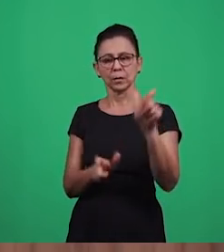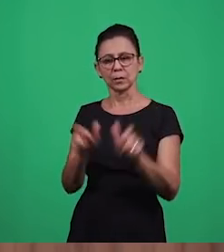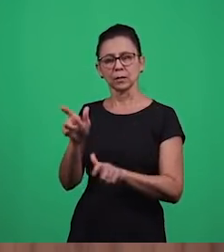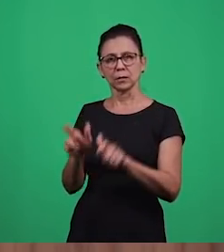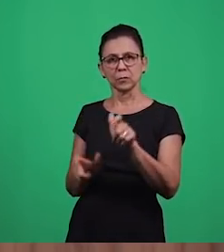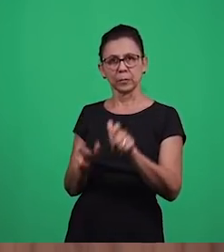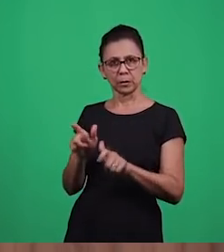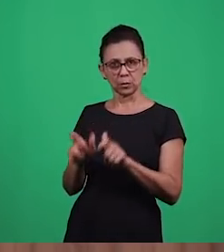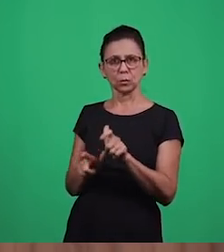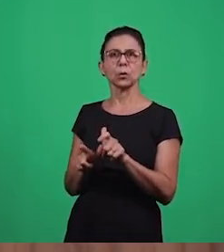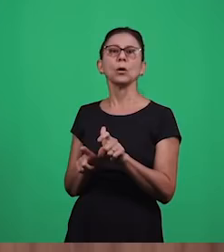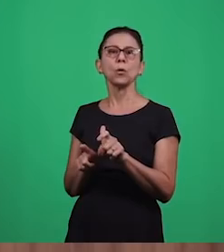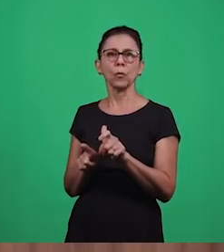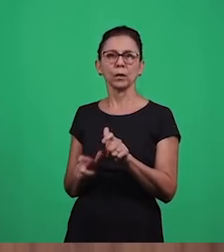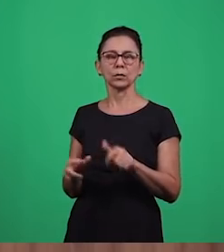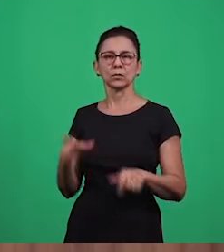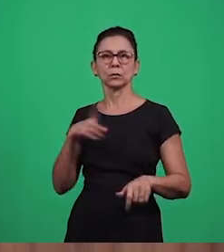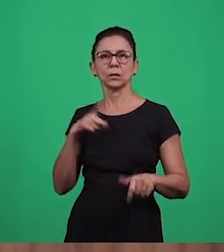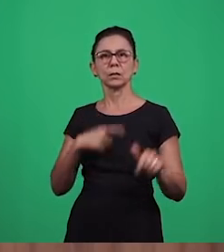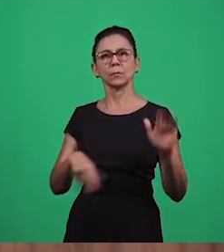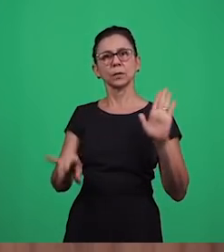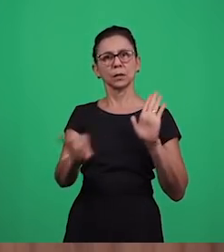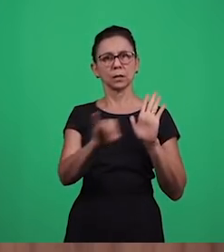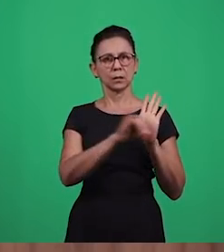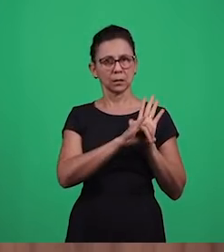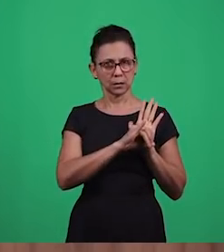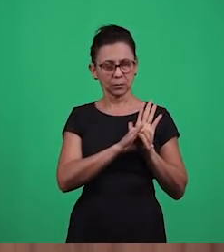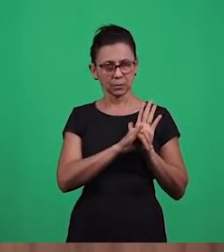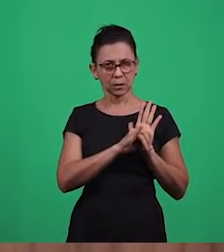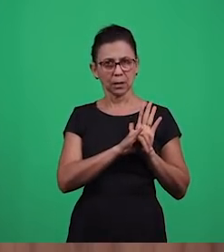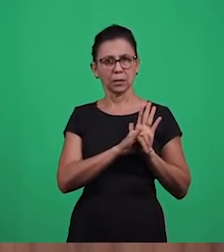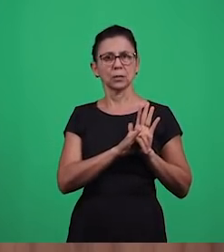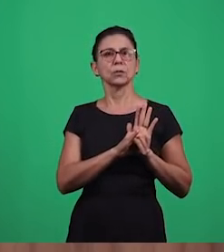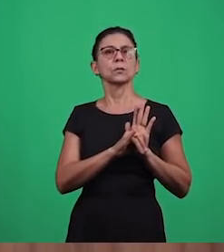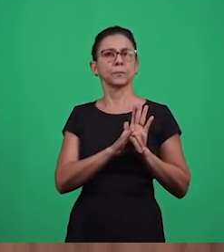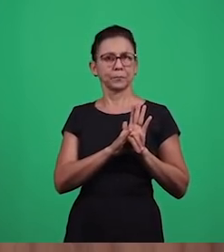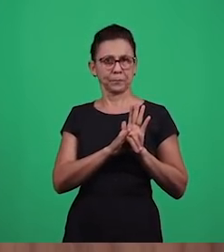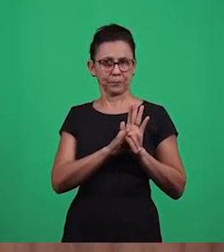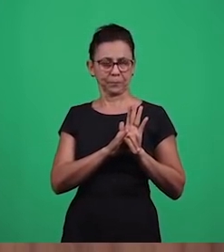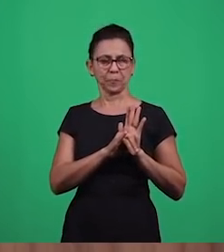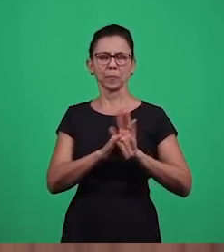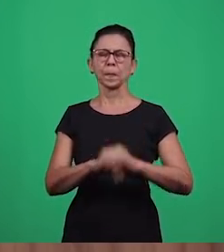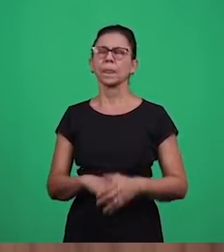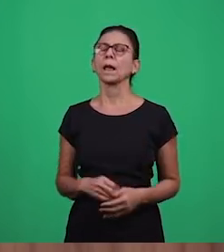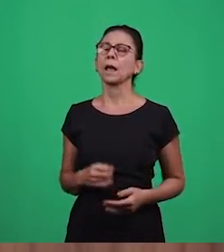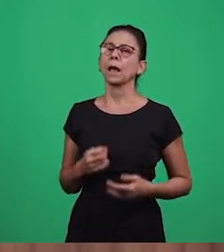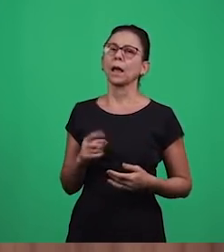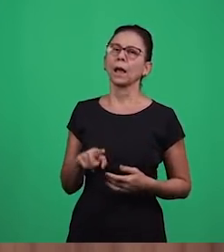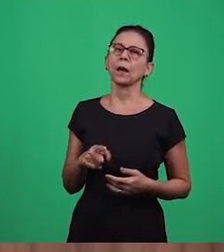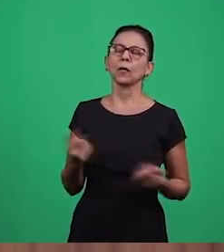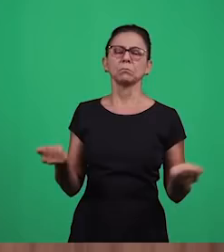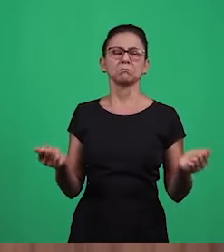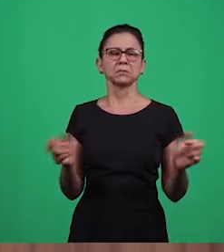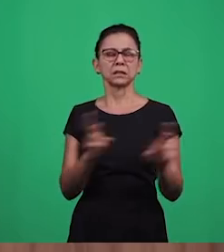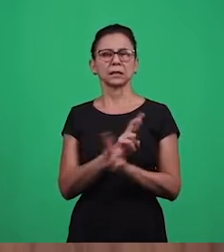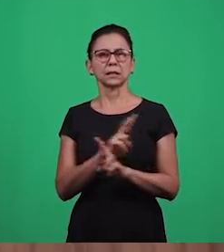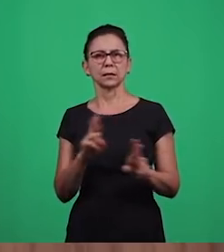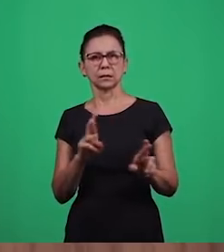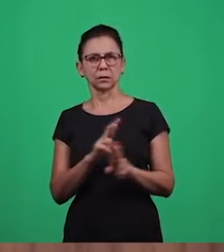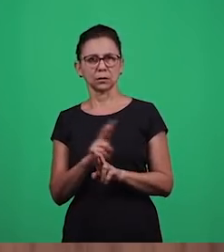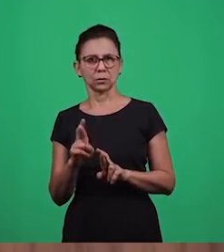do sujeito se constrói nessa relação dinâmica de alteridade. E o que seria isso? Essas